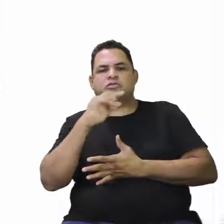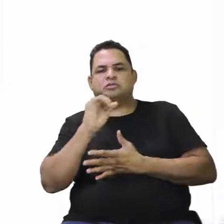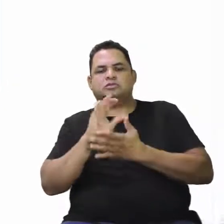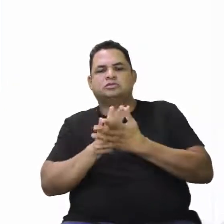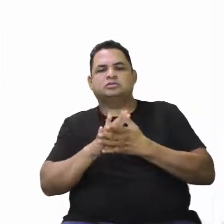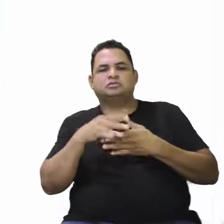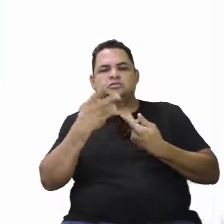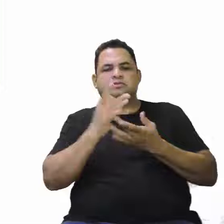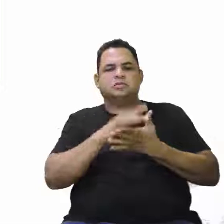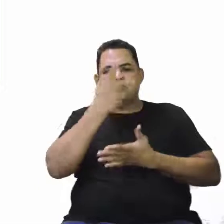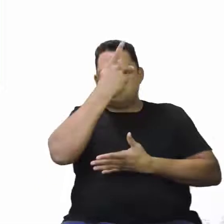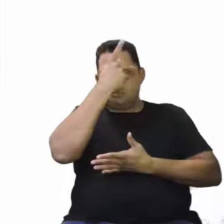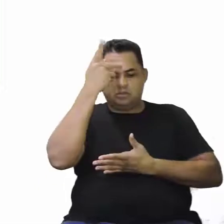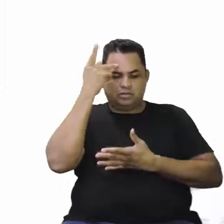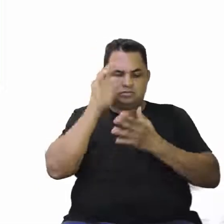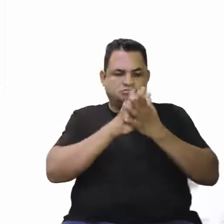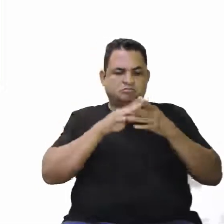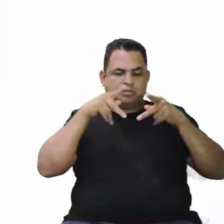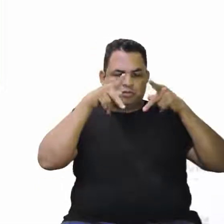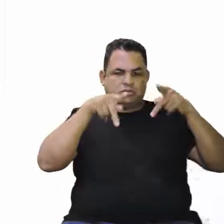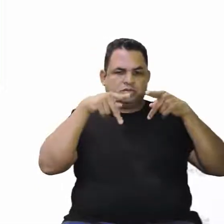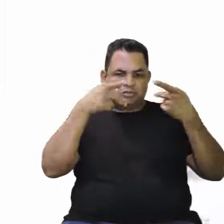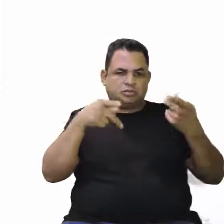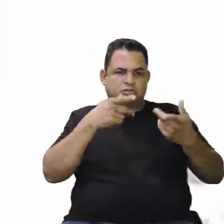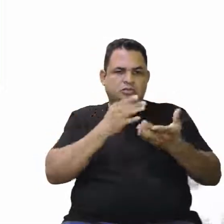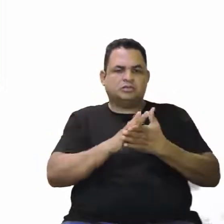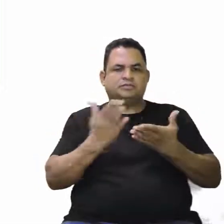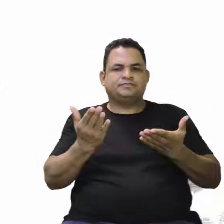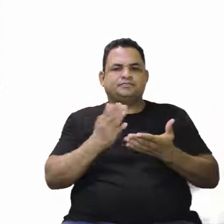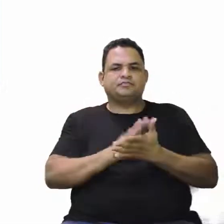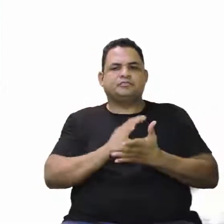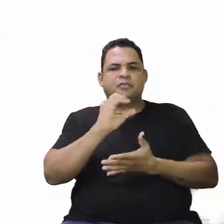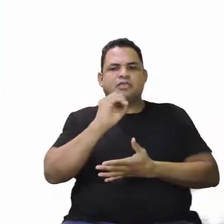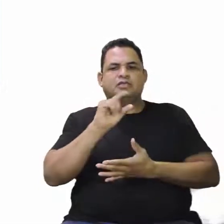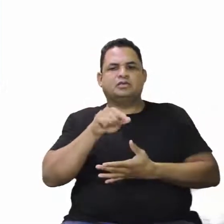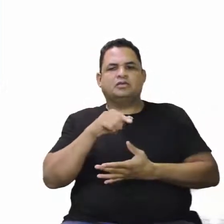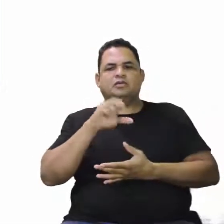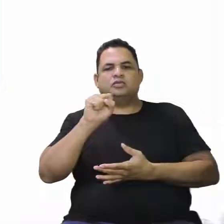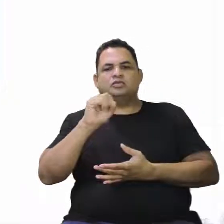1.815.278 habitantes, que corresponde aí a